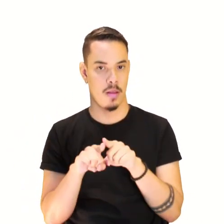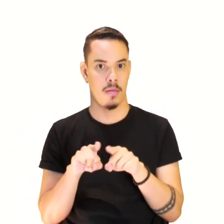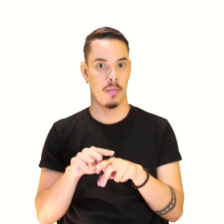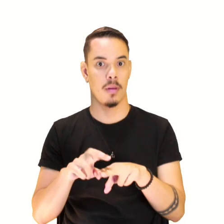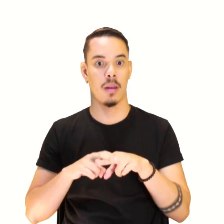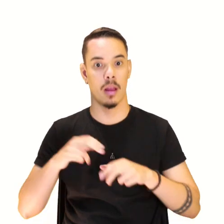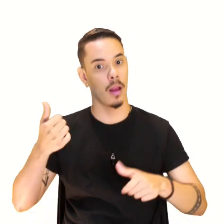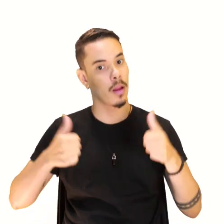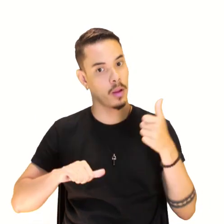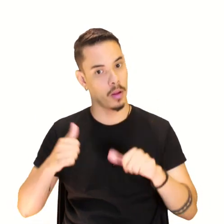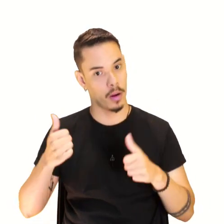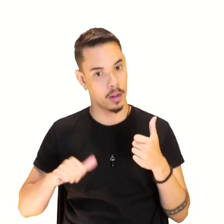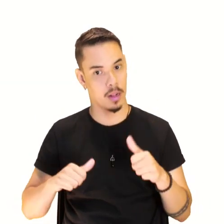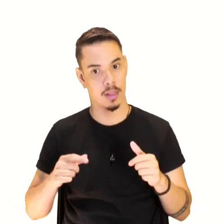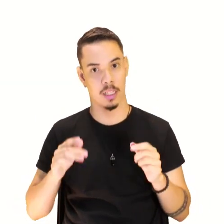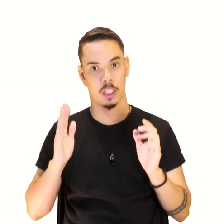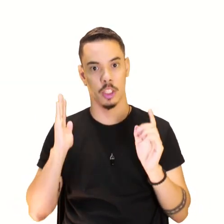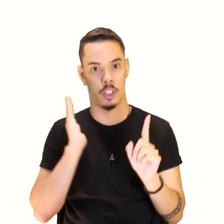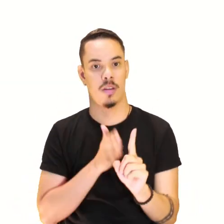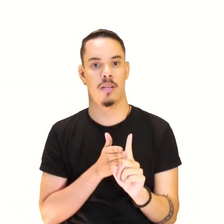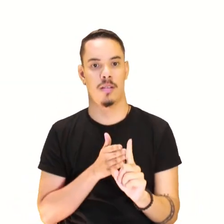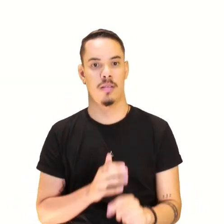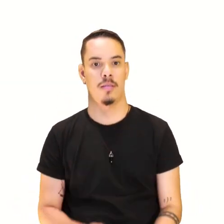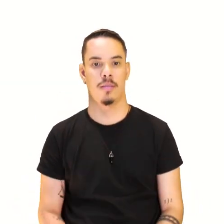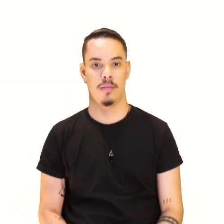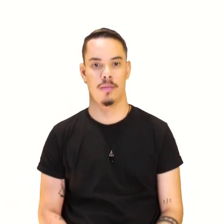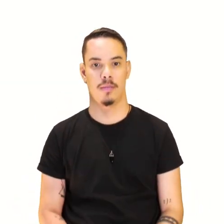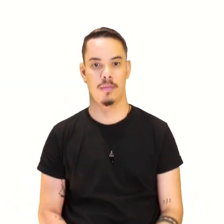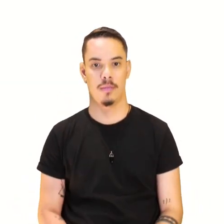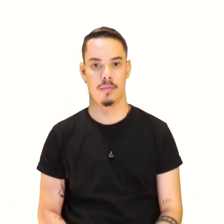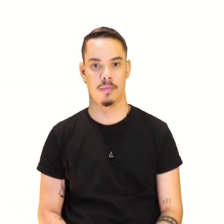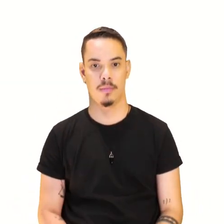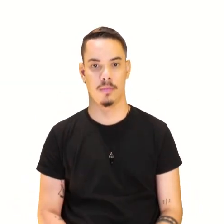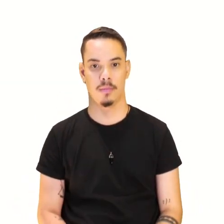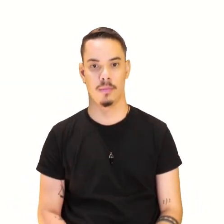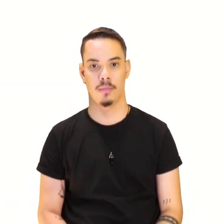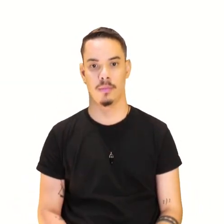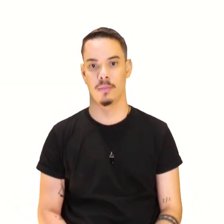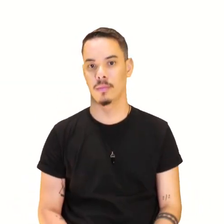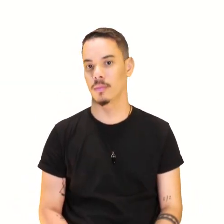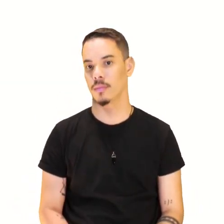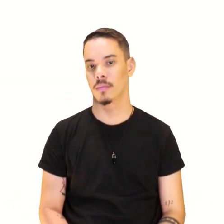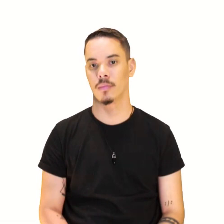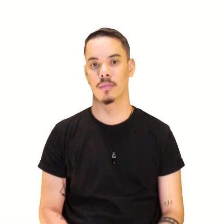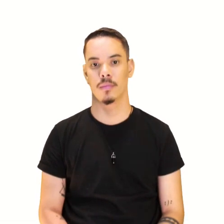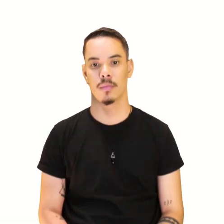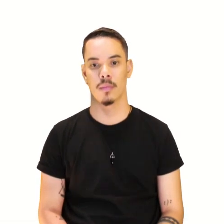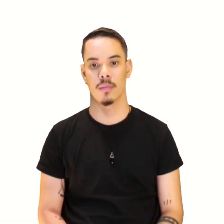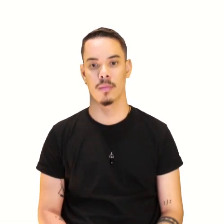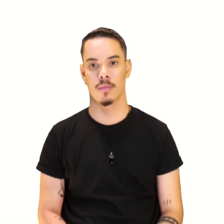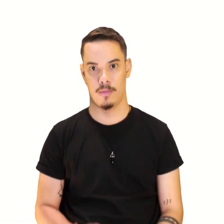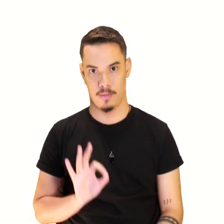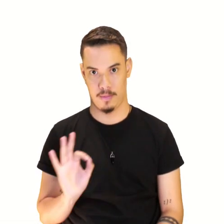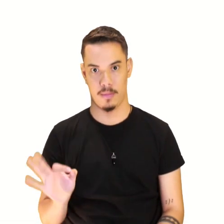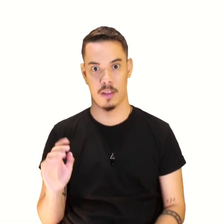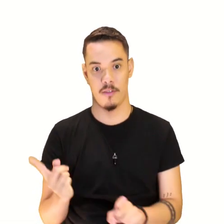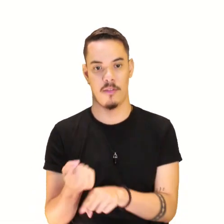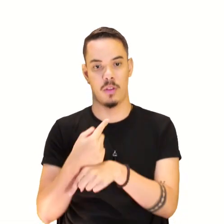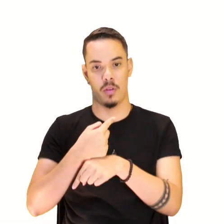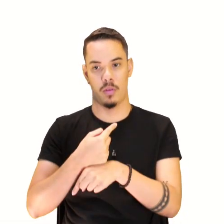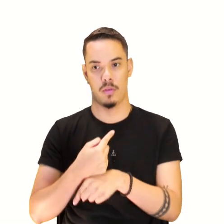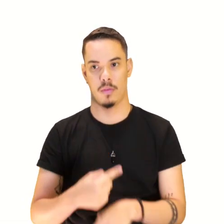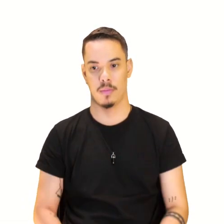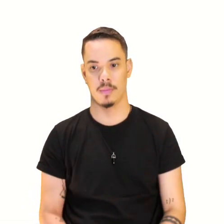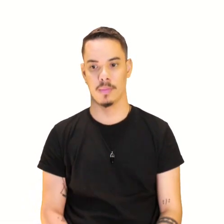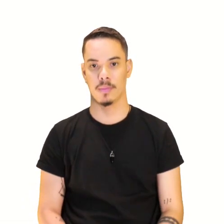é diretamente né então tenho cinco vezes cinco sobre 30 né aqui inverteu e aqui foi